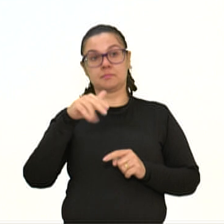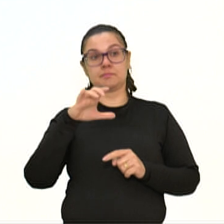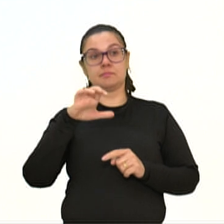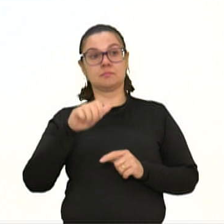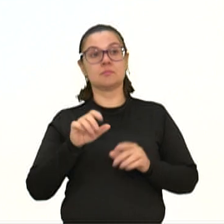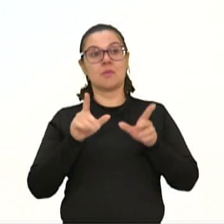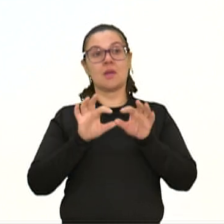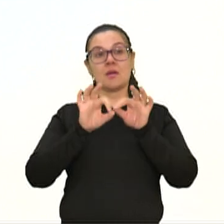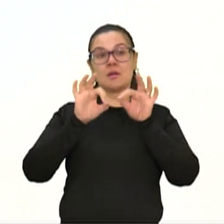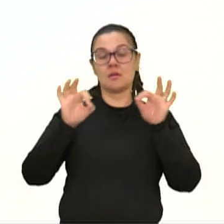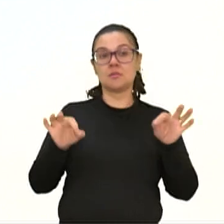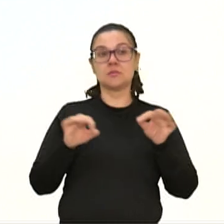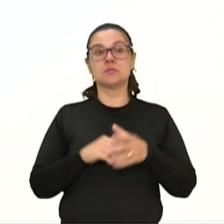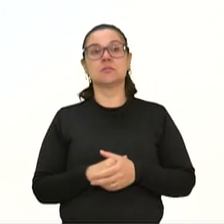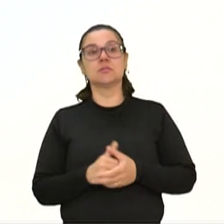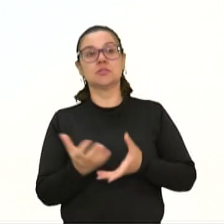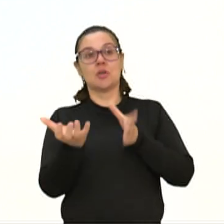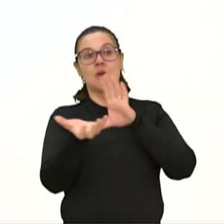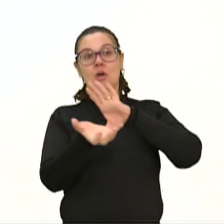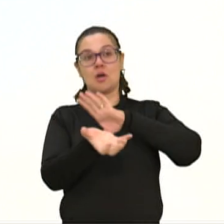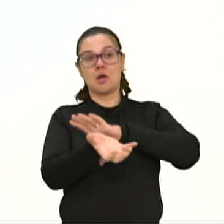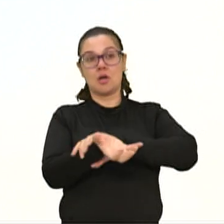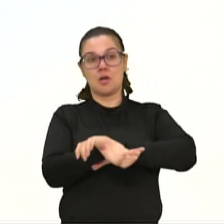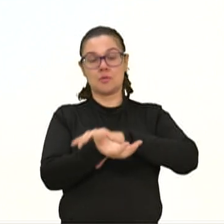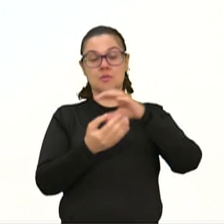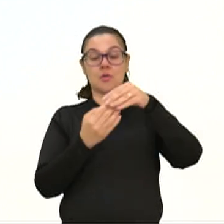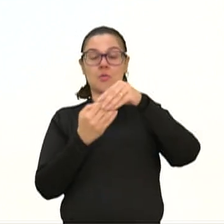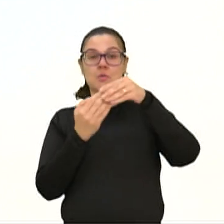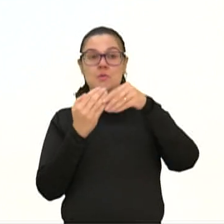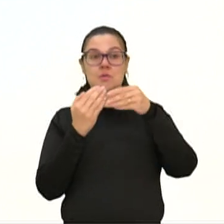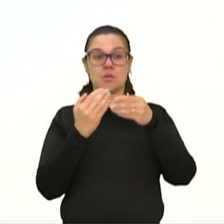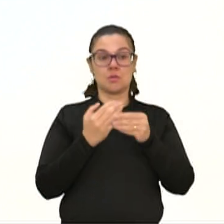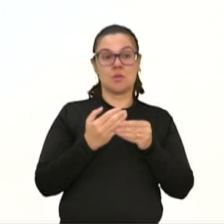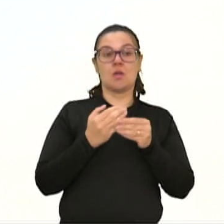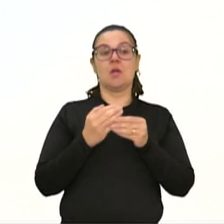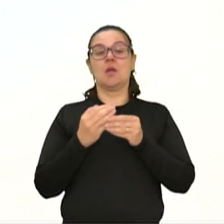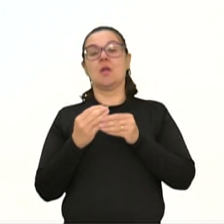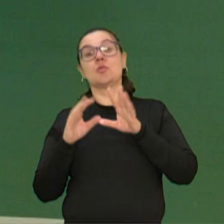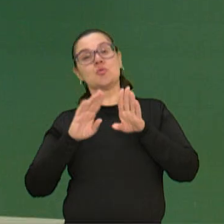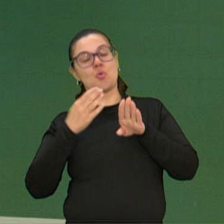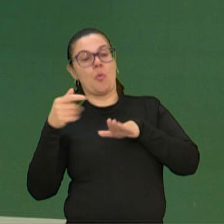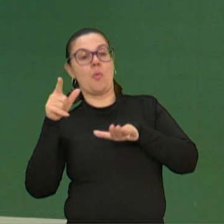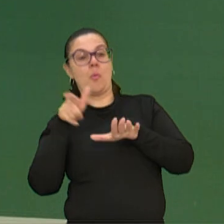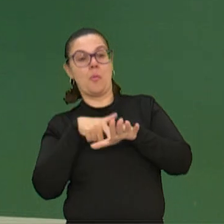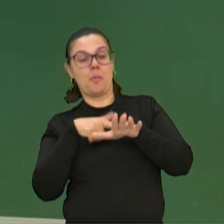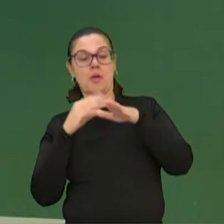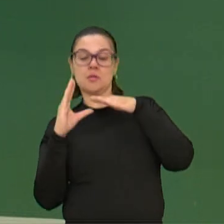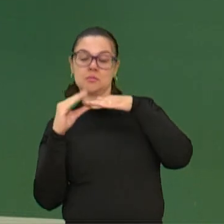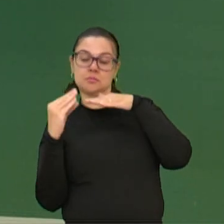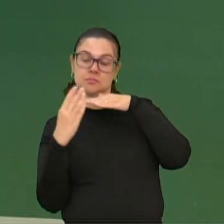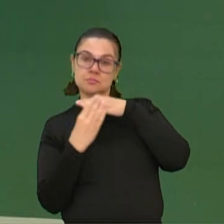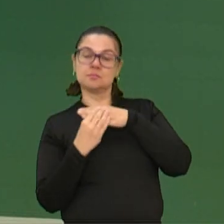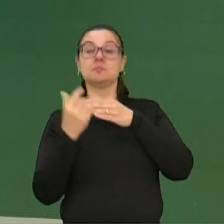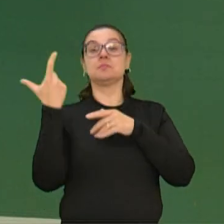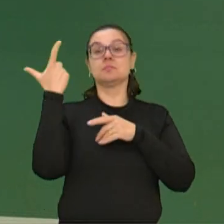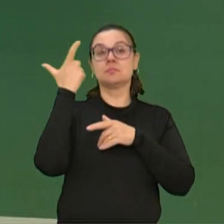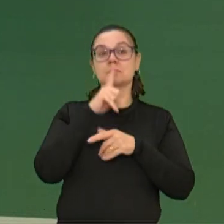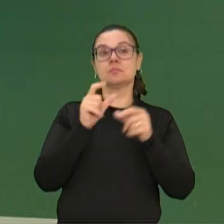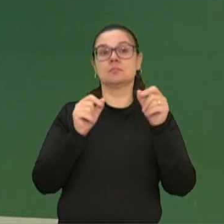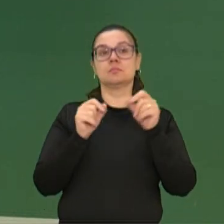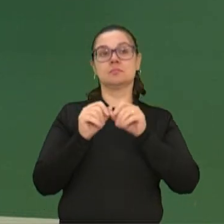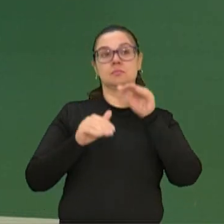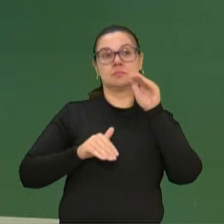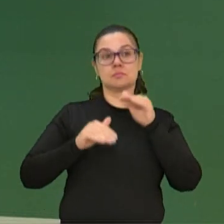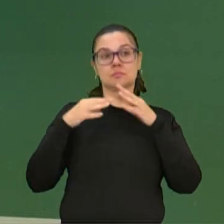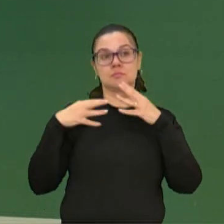um simples, que você só coloca eletrodos na ponta dos dedos, lá nos pés, e consegue fazer a